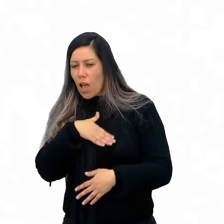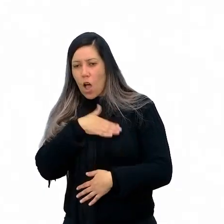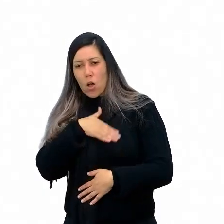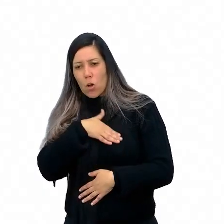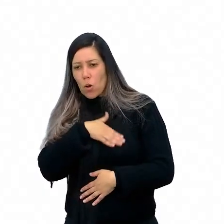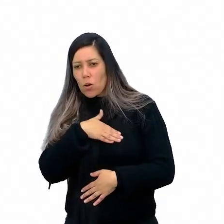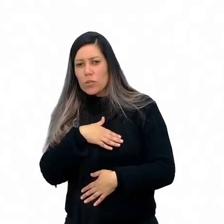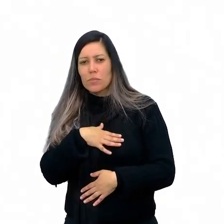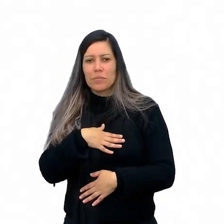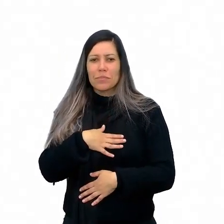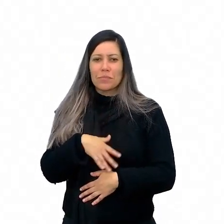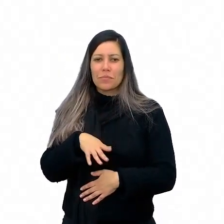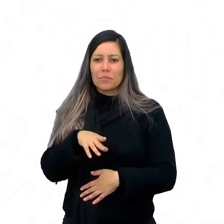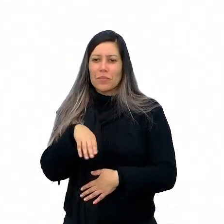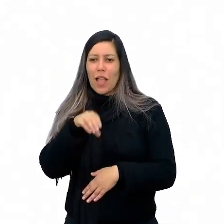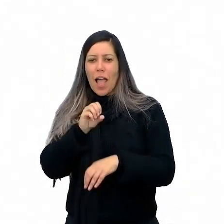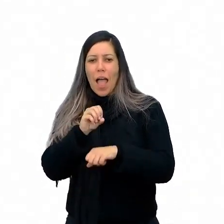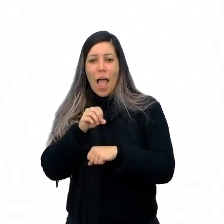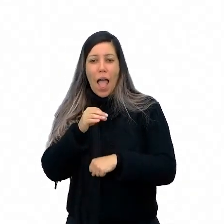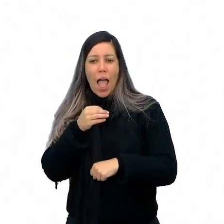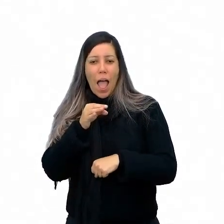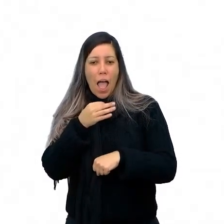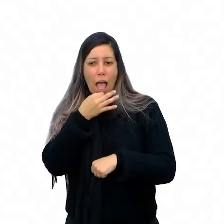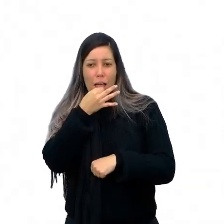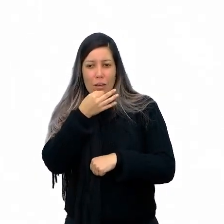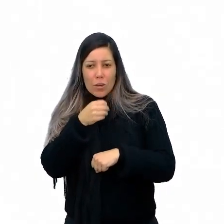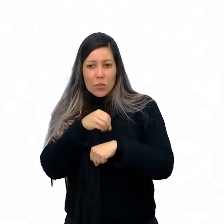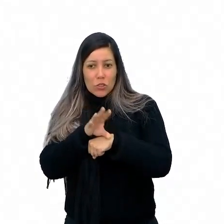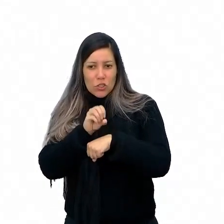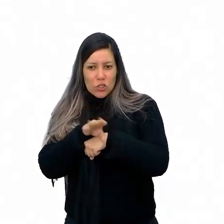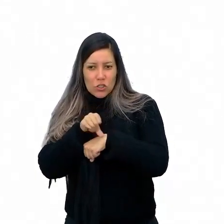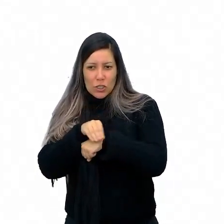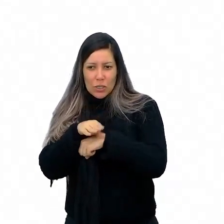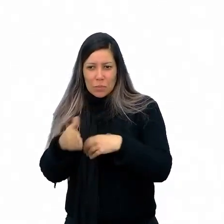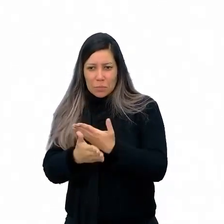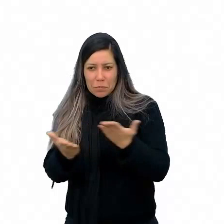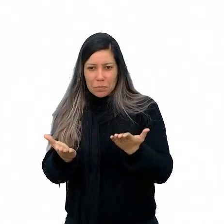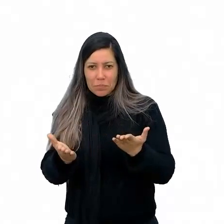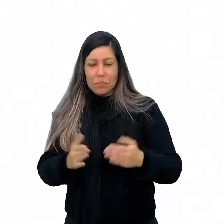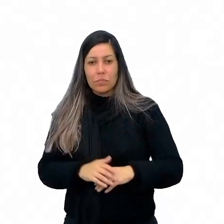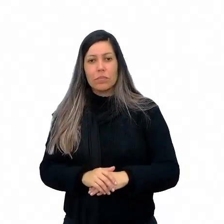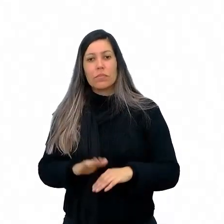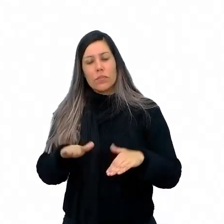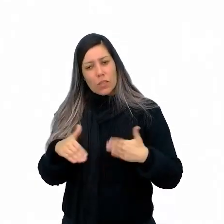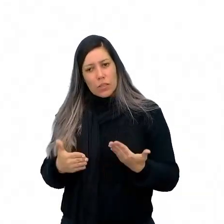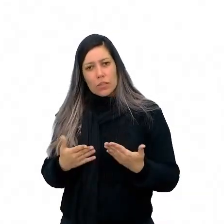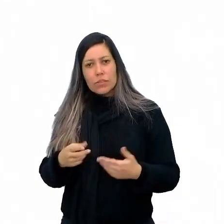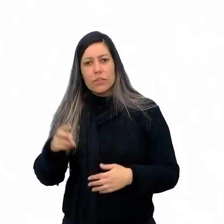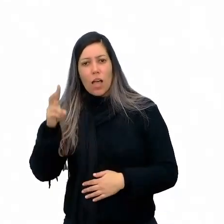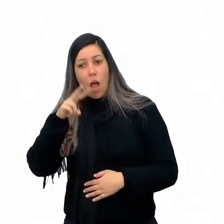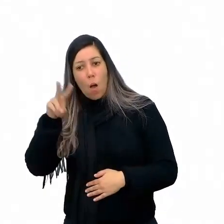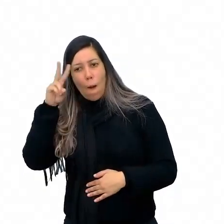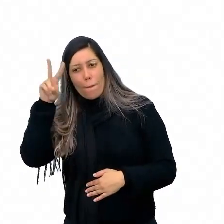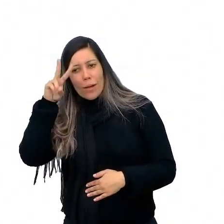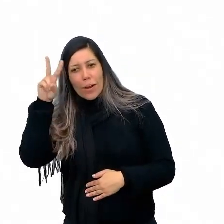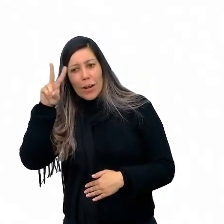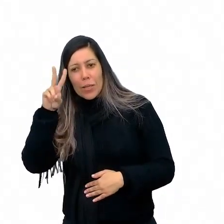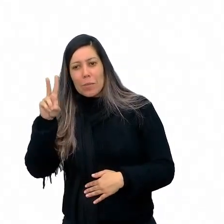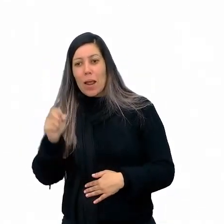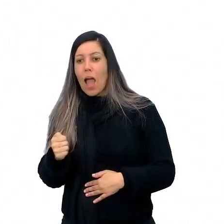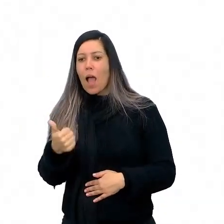bem? Fica aí a sugestão a todos vocês. Bom, pessoal, então, como um lembrete quase que final,